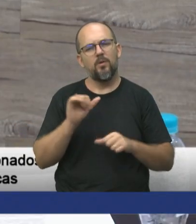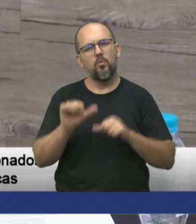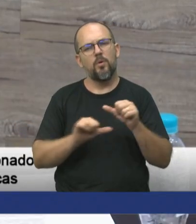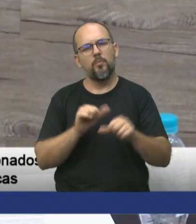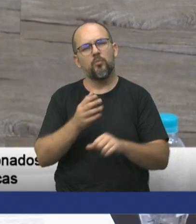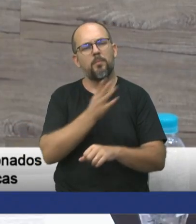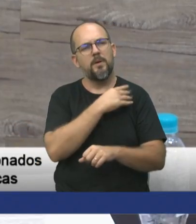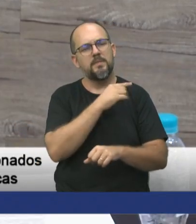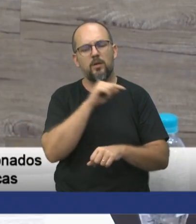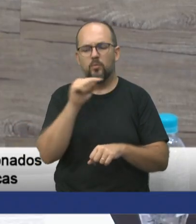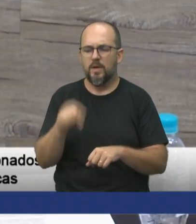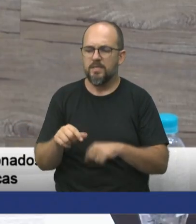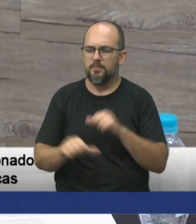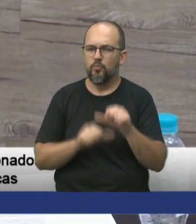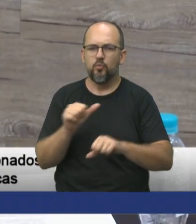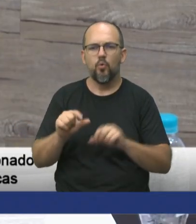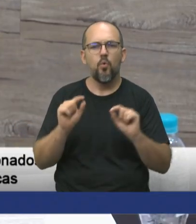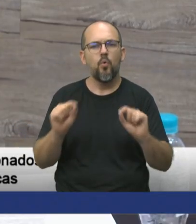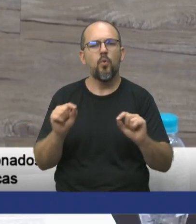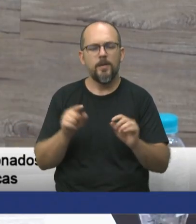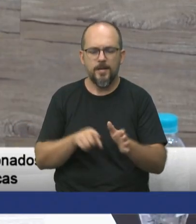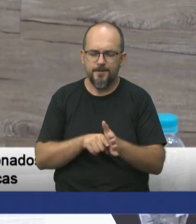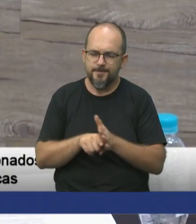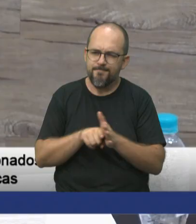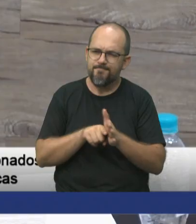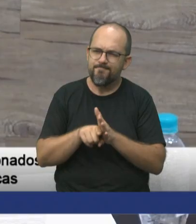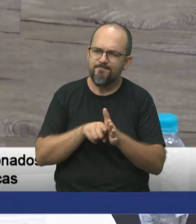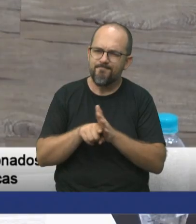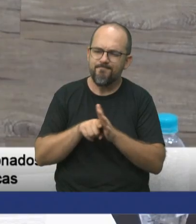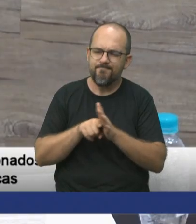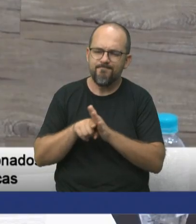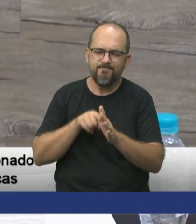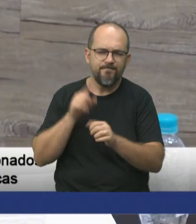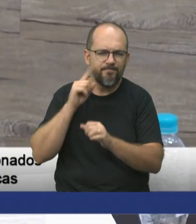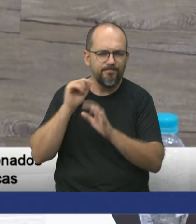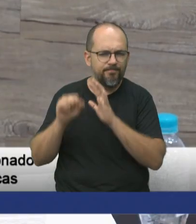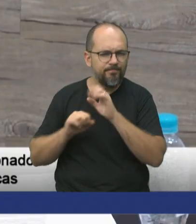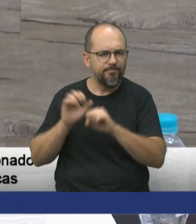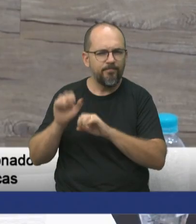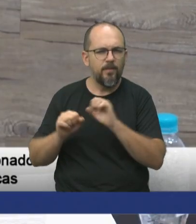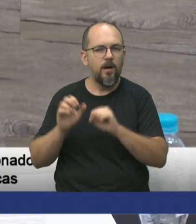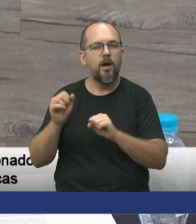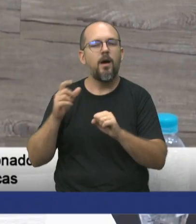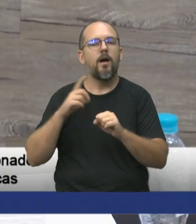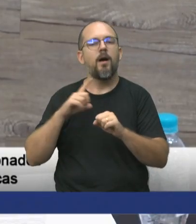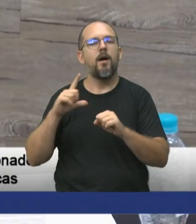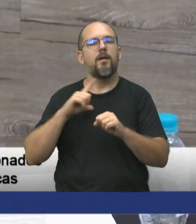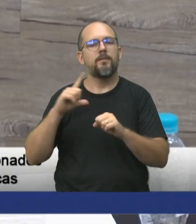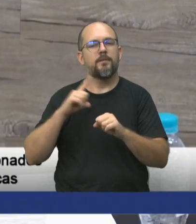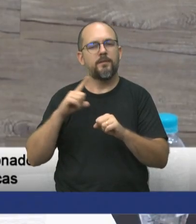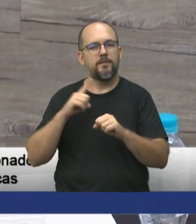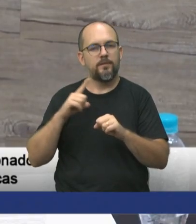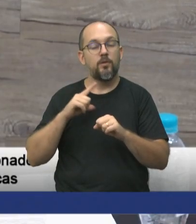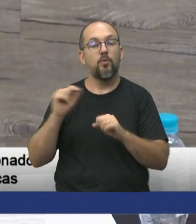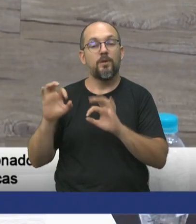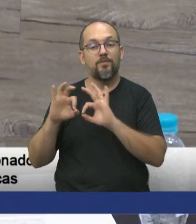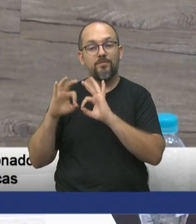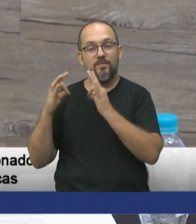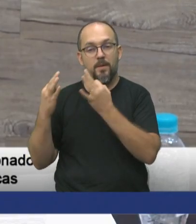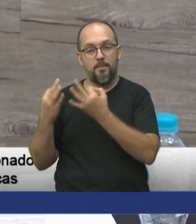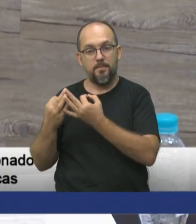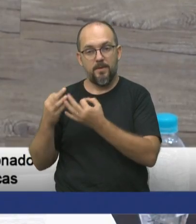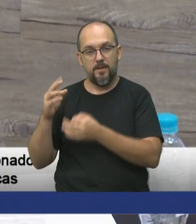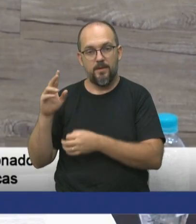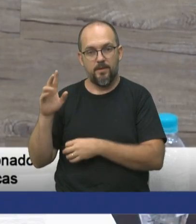passado para este? Investiga, puxa, há uma desavença entre a família da professora e